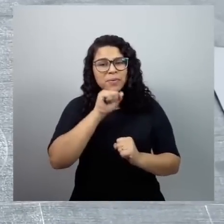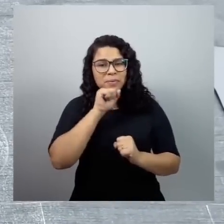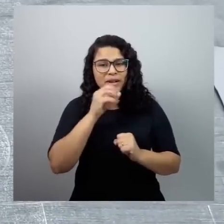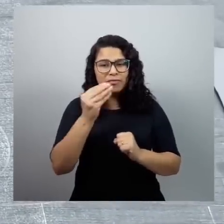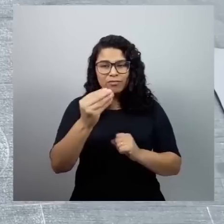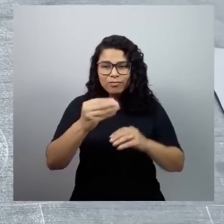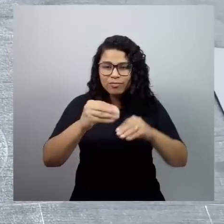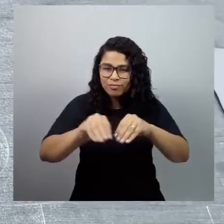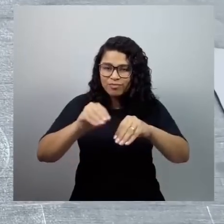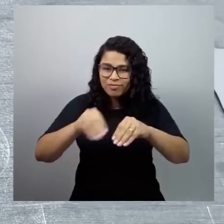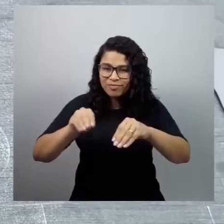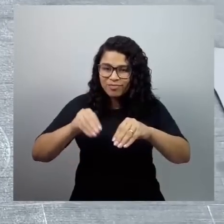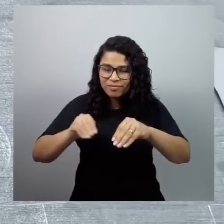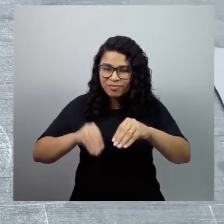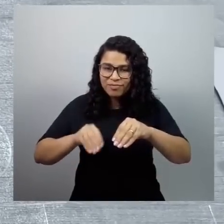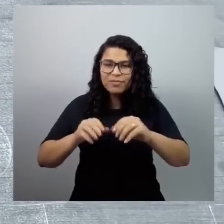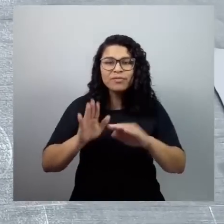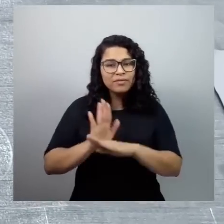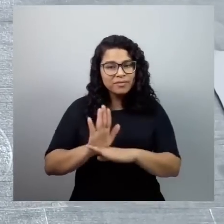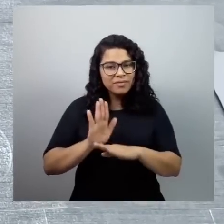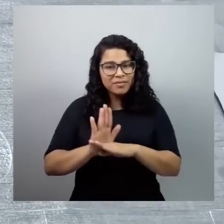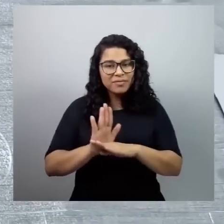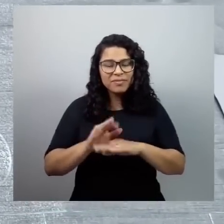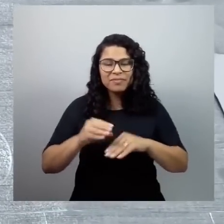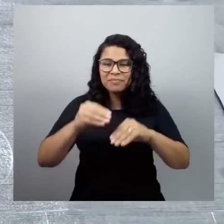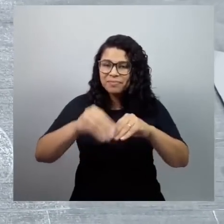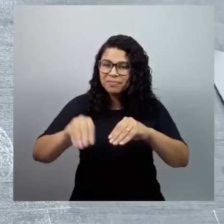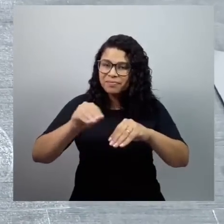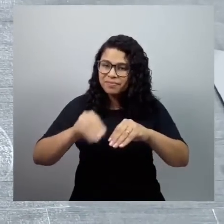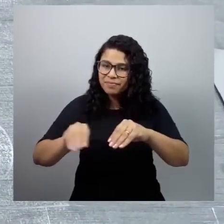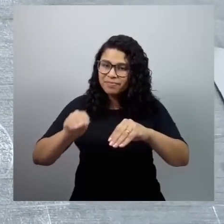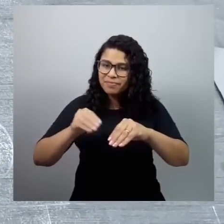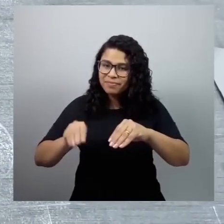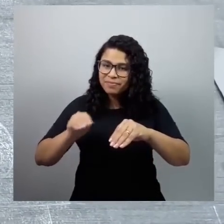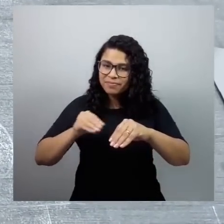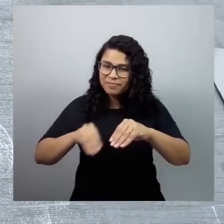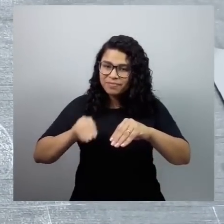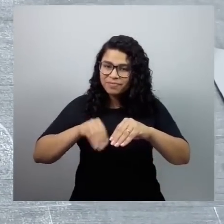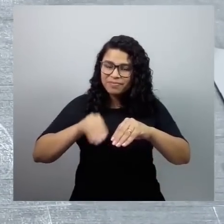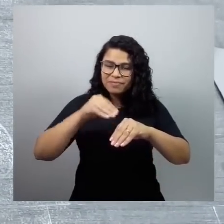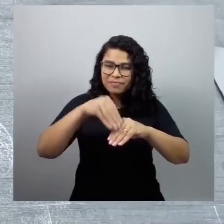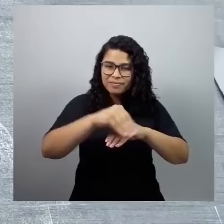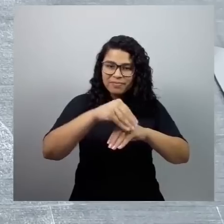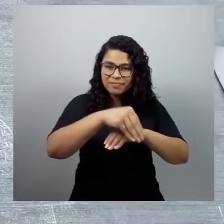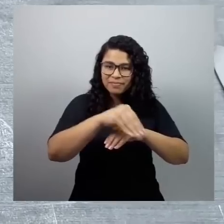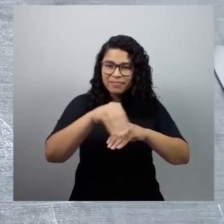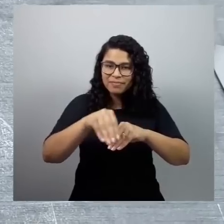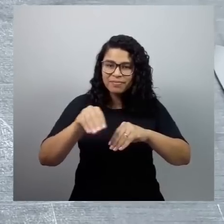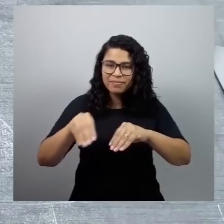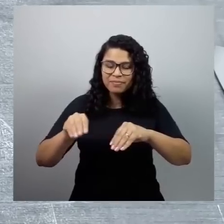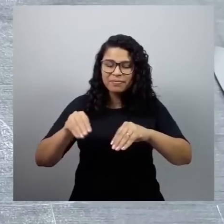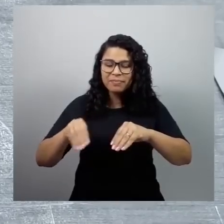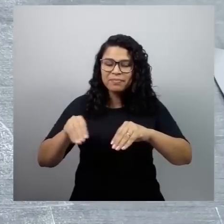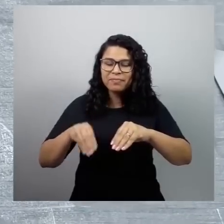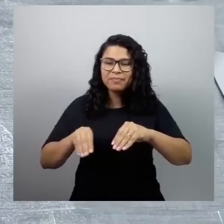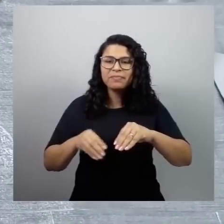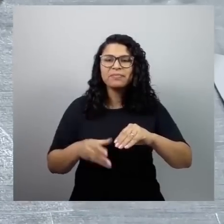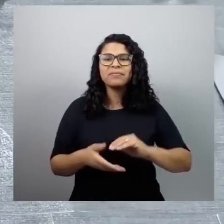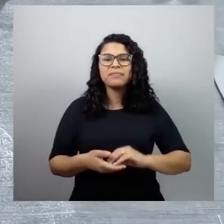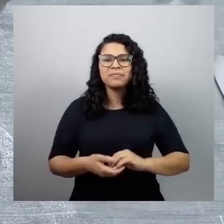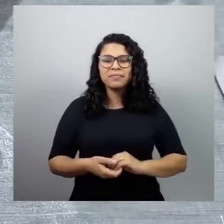segurar para não sair do lugar? Então a mãe pode colocar a fita adesiva atrás aqui para